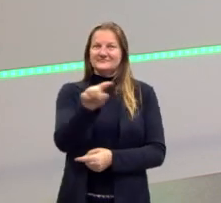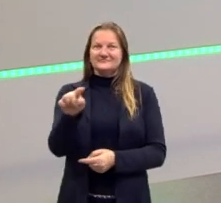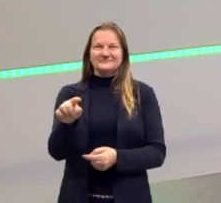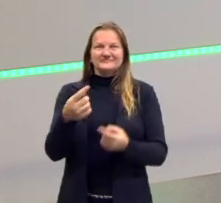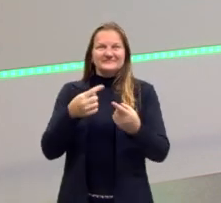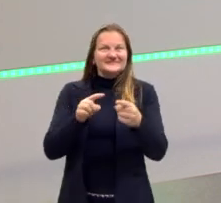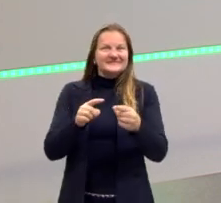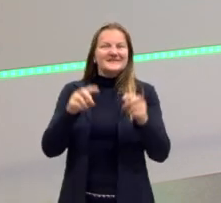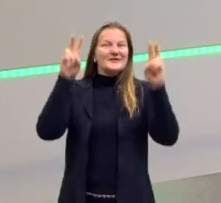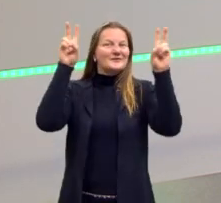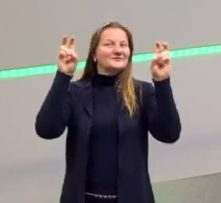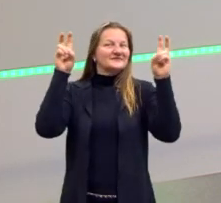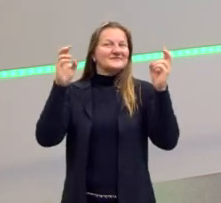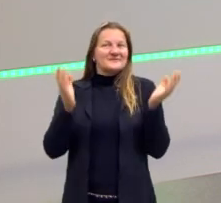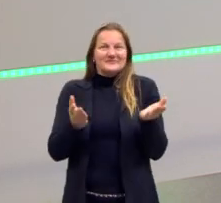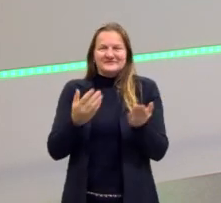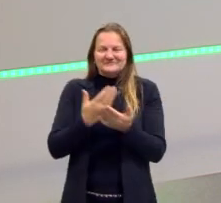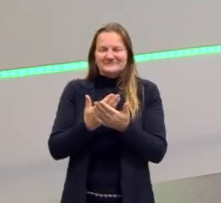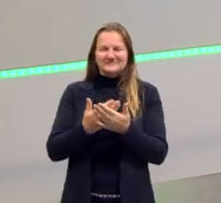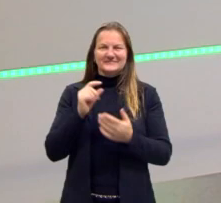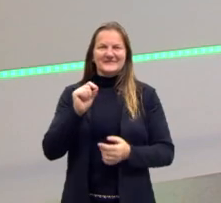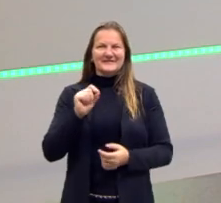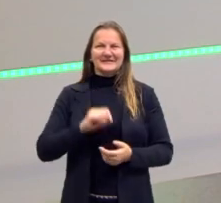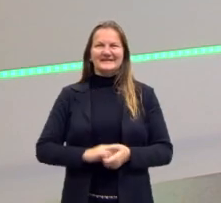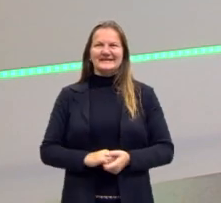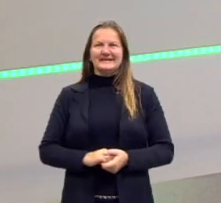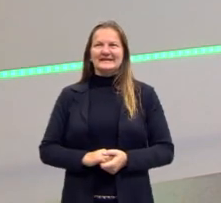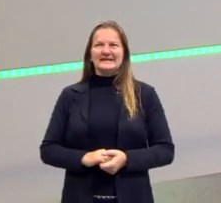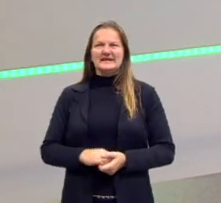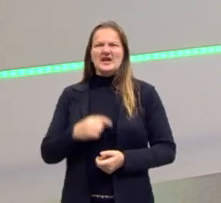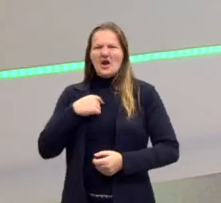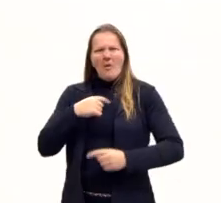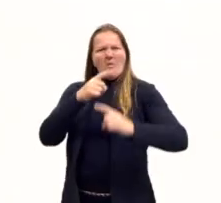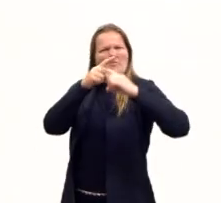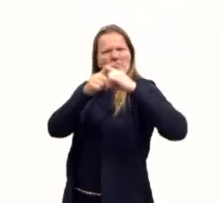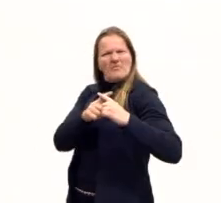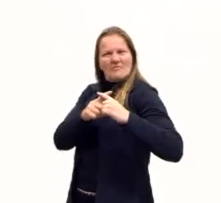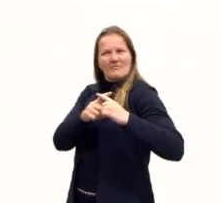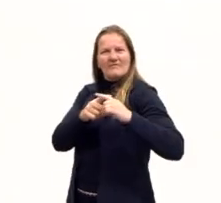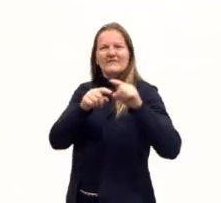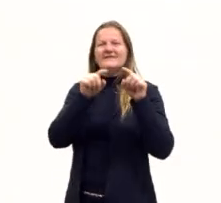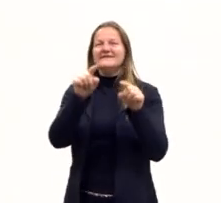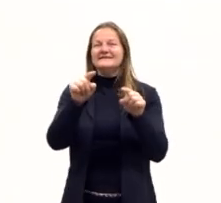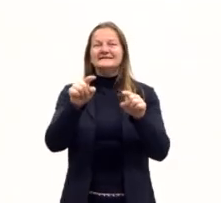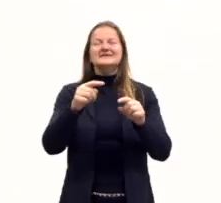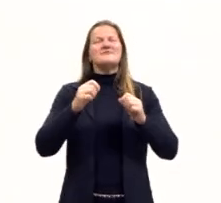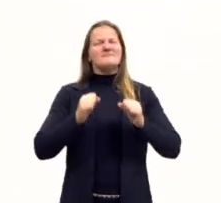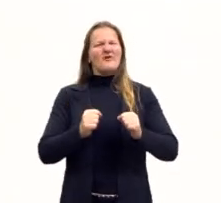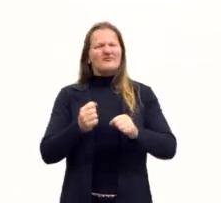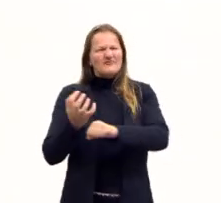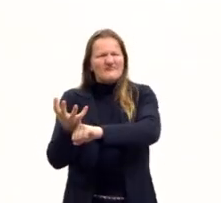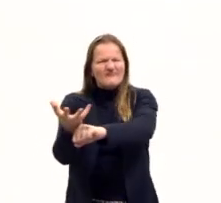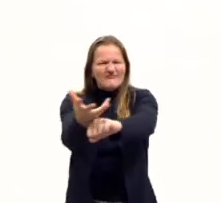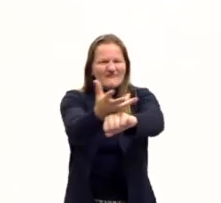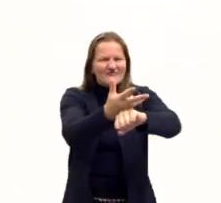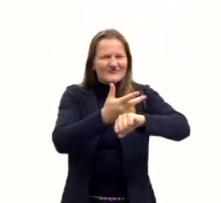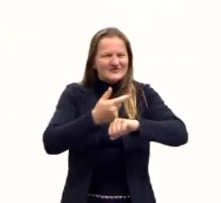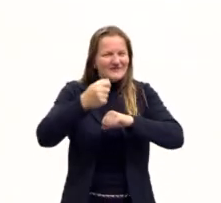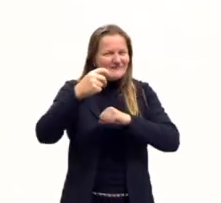vocês e o meu título aqui dessa aula está assim eu aposto que posso te